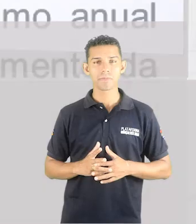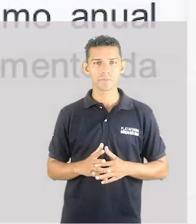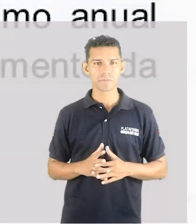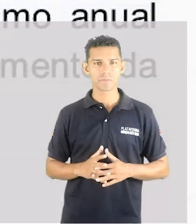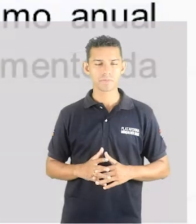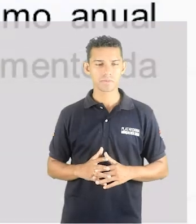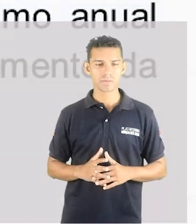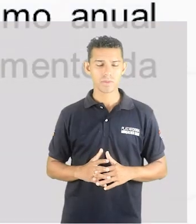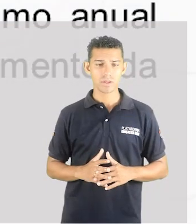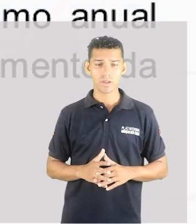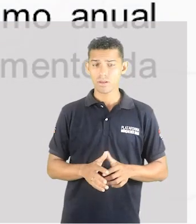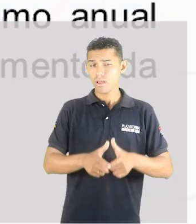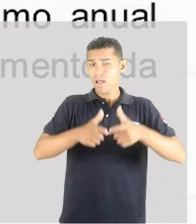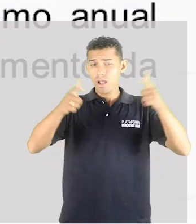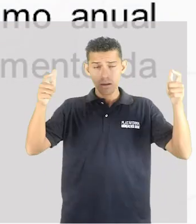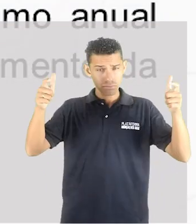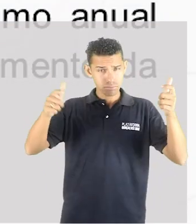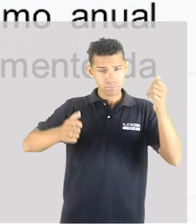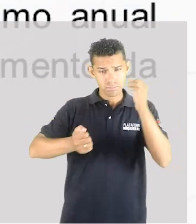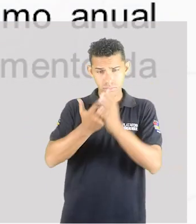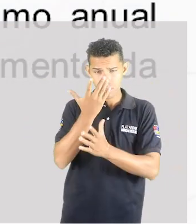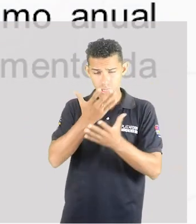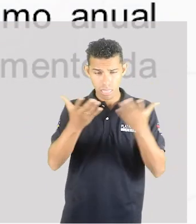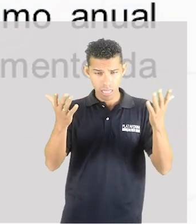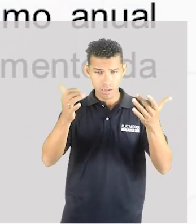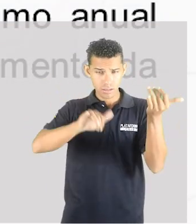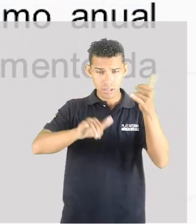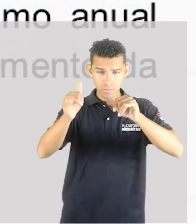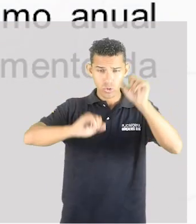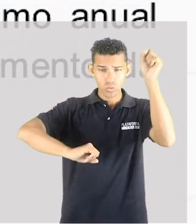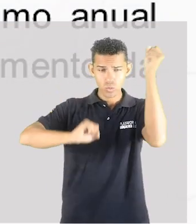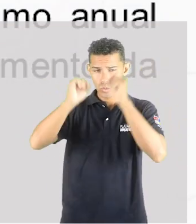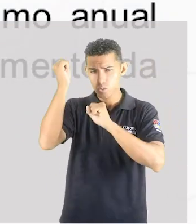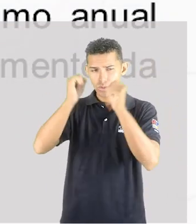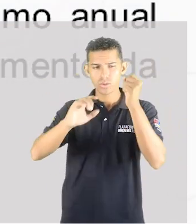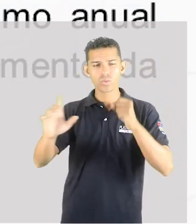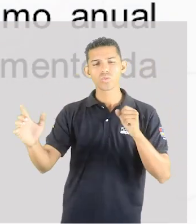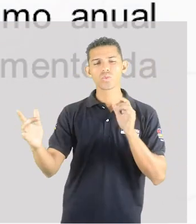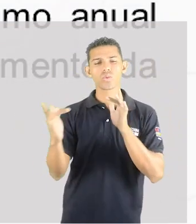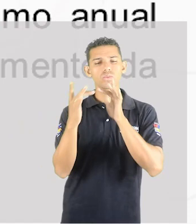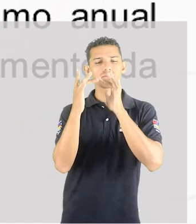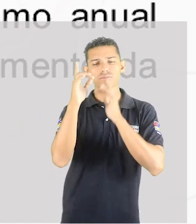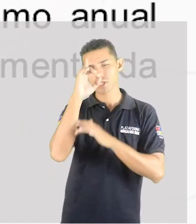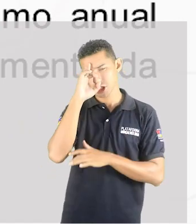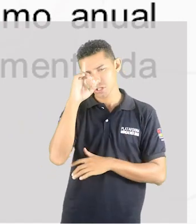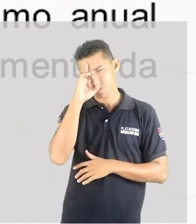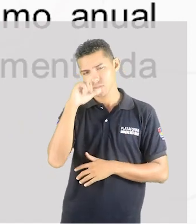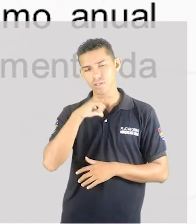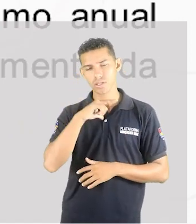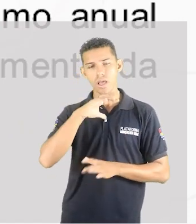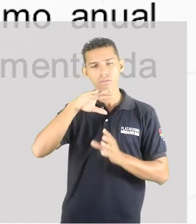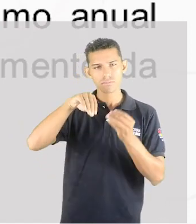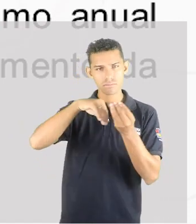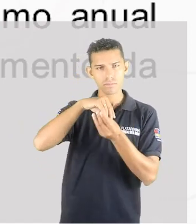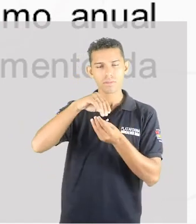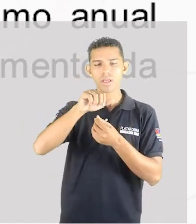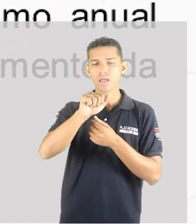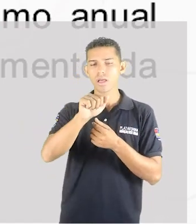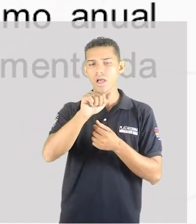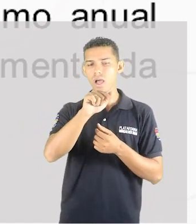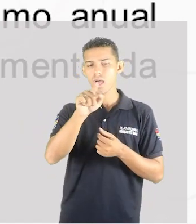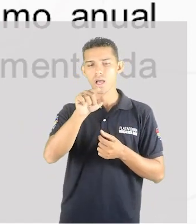Grande parte dos produtos químicos industriais com os quais tomamos contato diário tem um ácido sulfúrico envolvido, direto ou indiretamente,